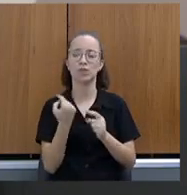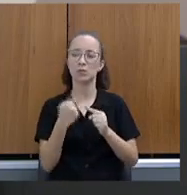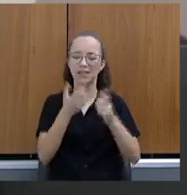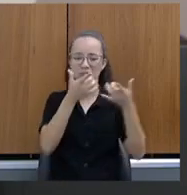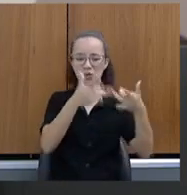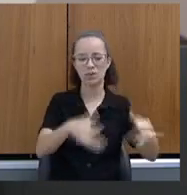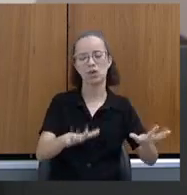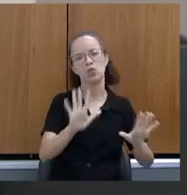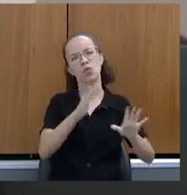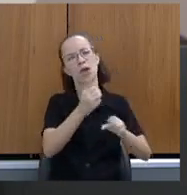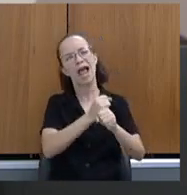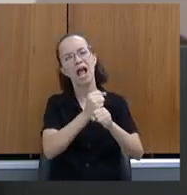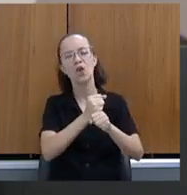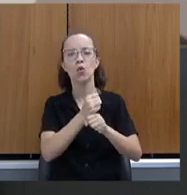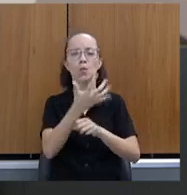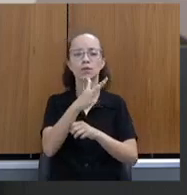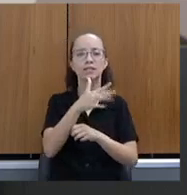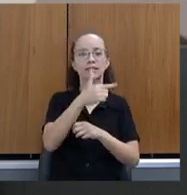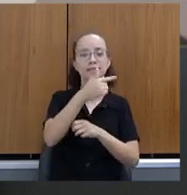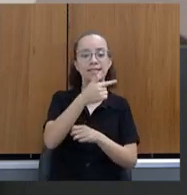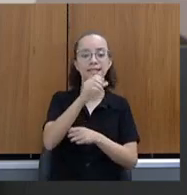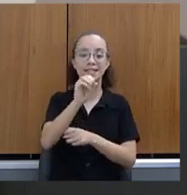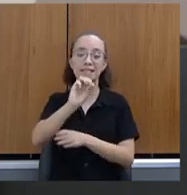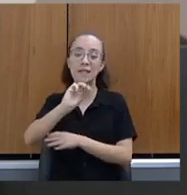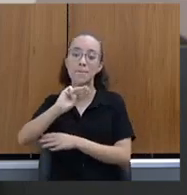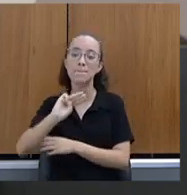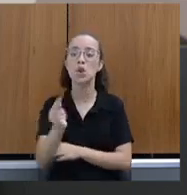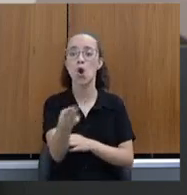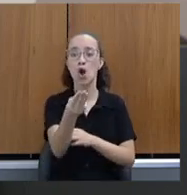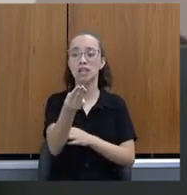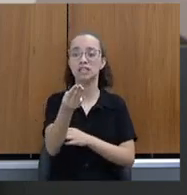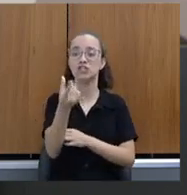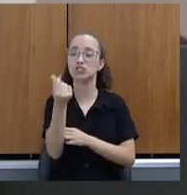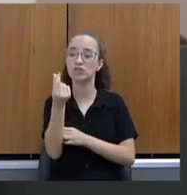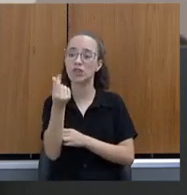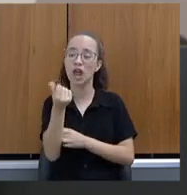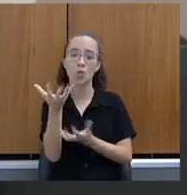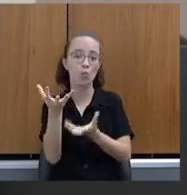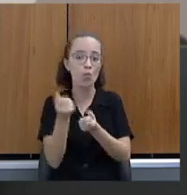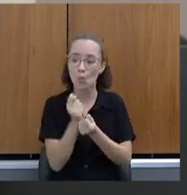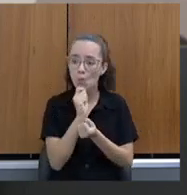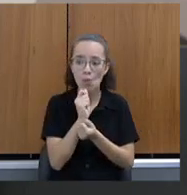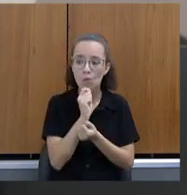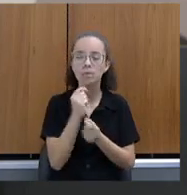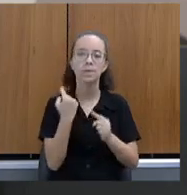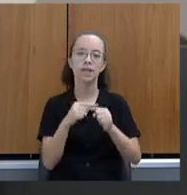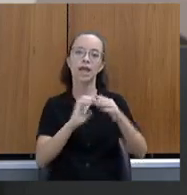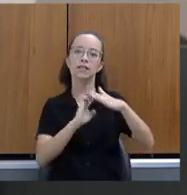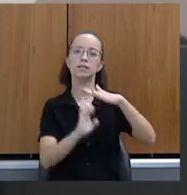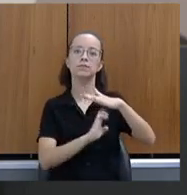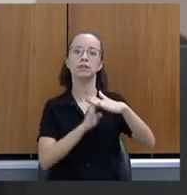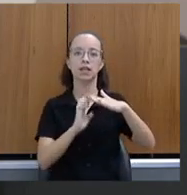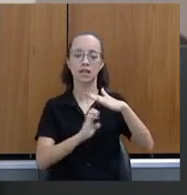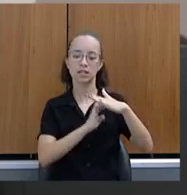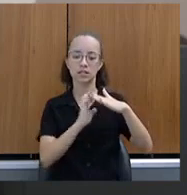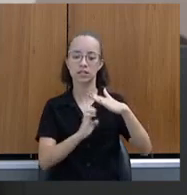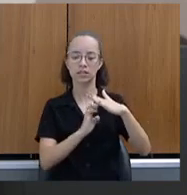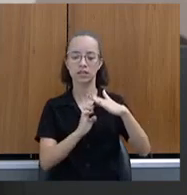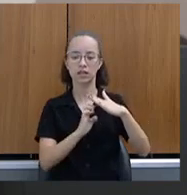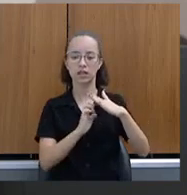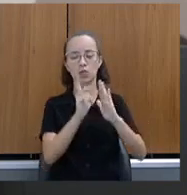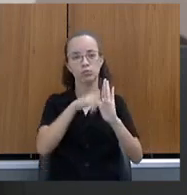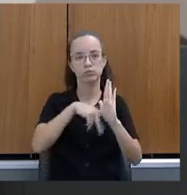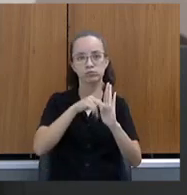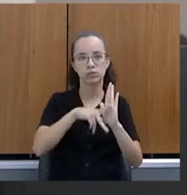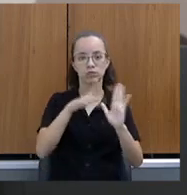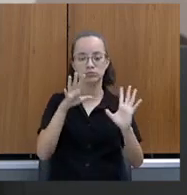anualmente mais ou menos 70 milhões de reais não captados porque as empresas além dessa captação alta para os projetos as